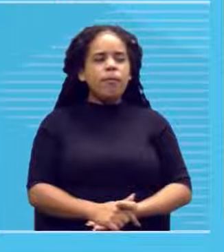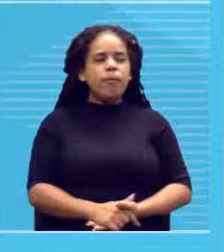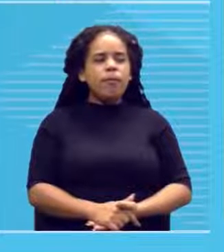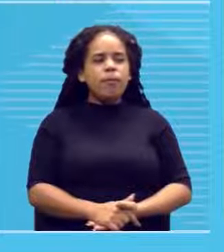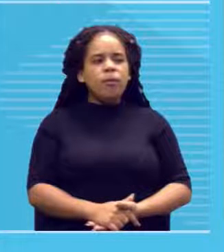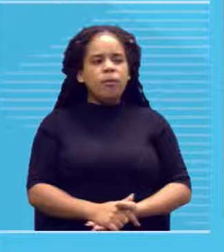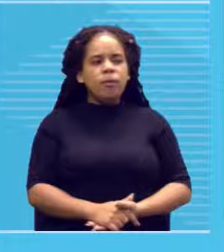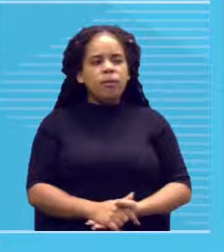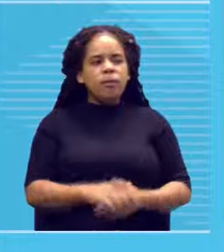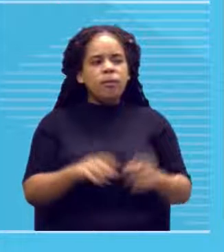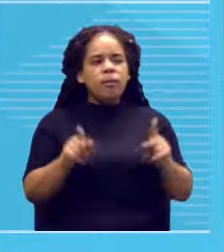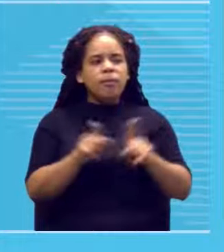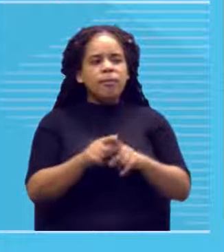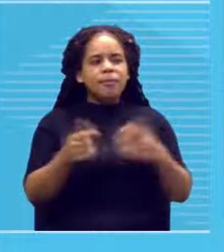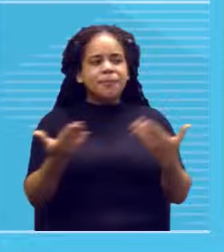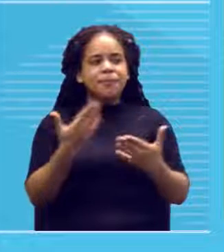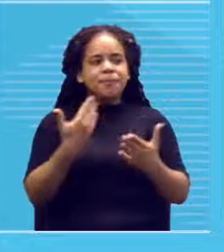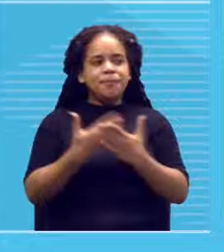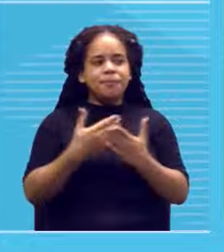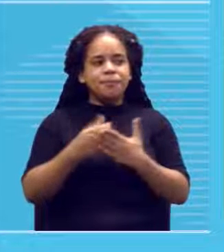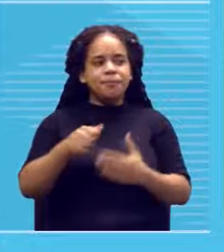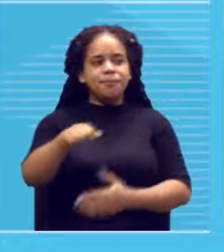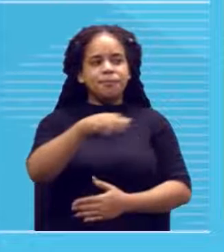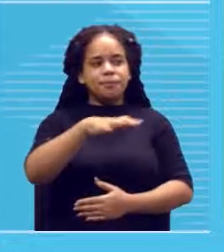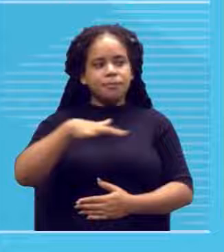diária transforme